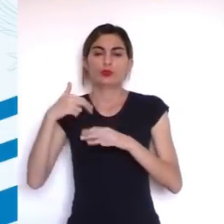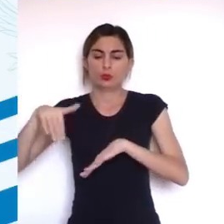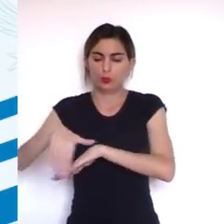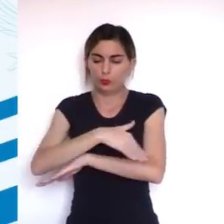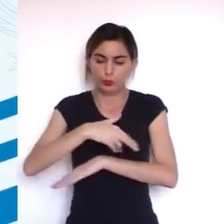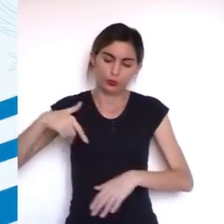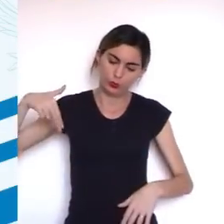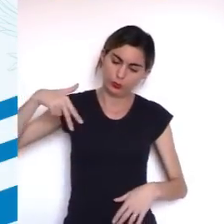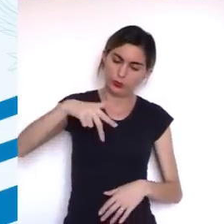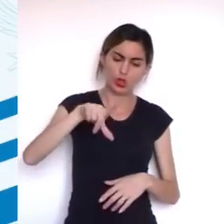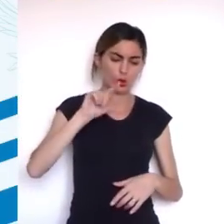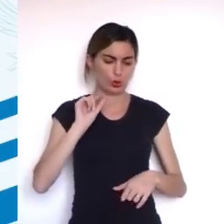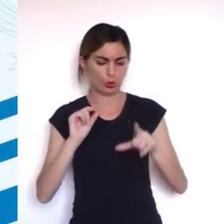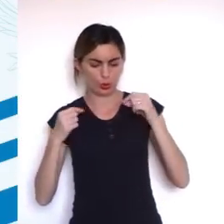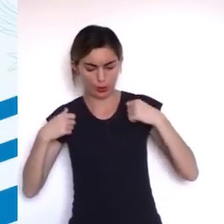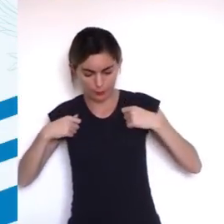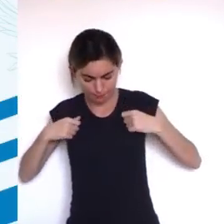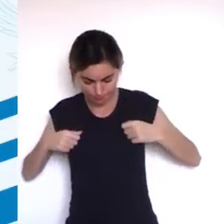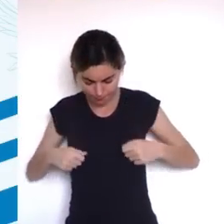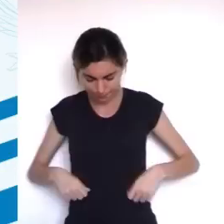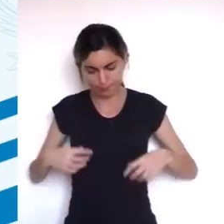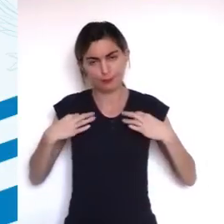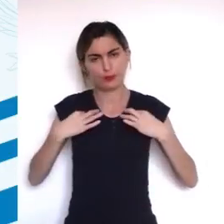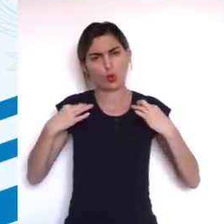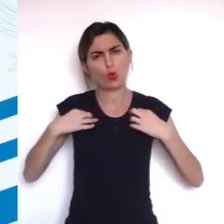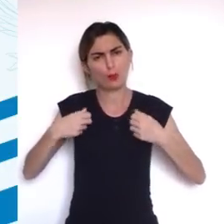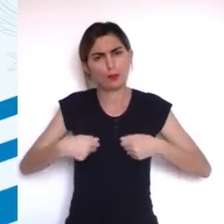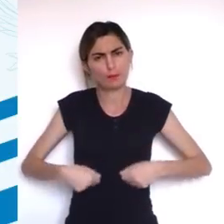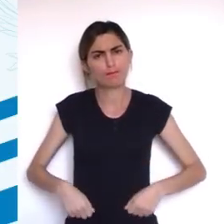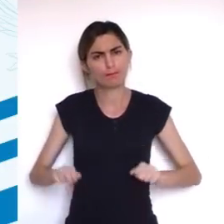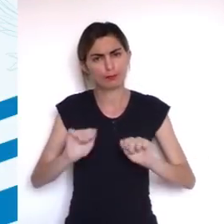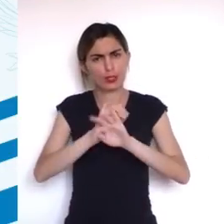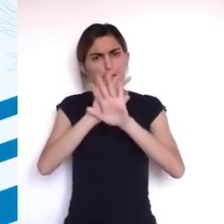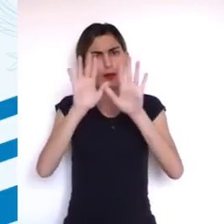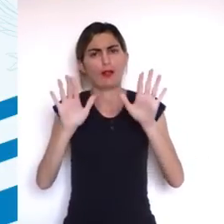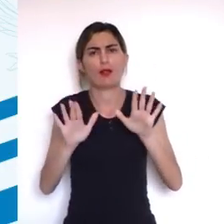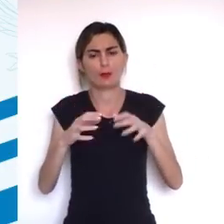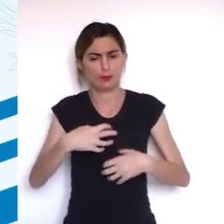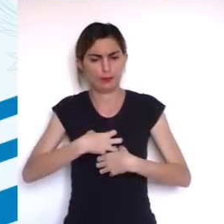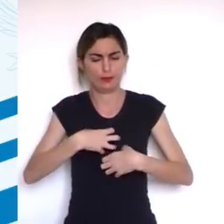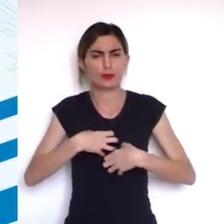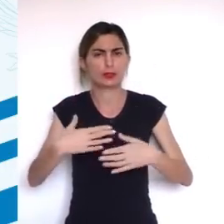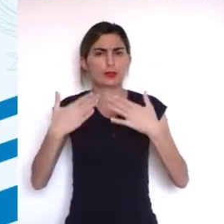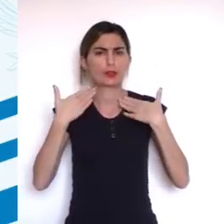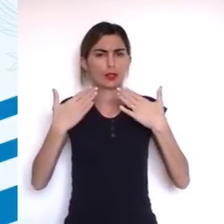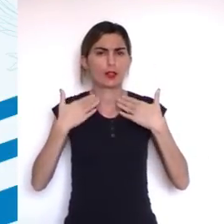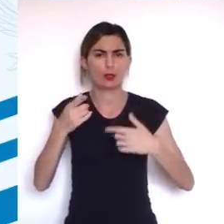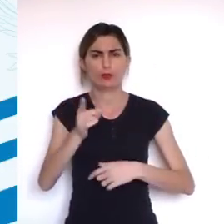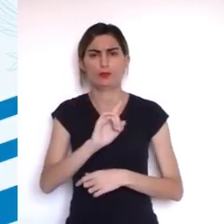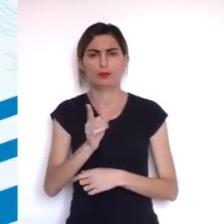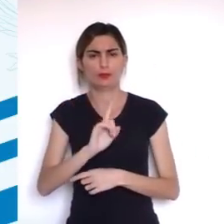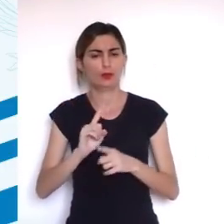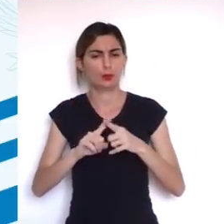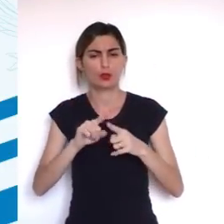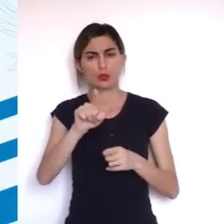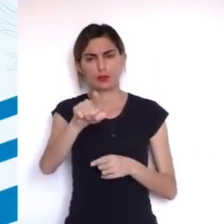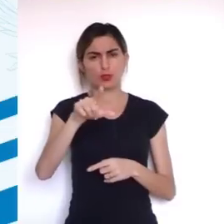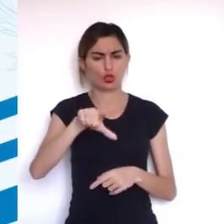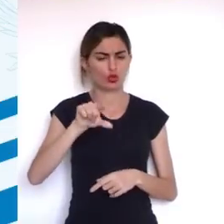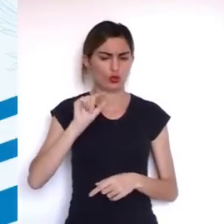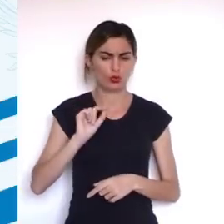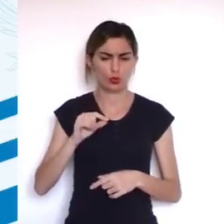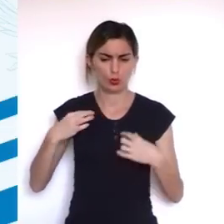sair na rua, escolhe lá uma roupa clara para que você não sinta tanto calor. Porque se você